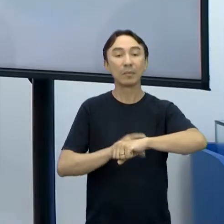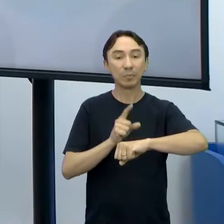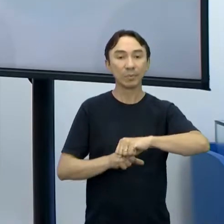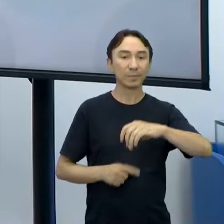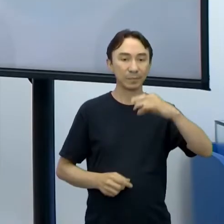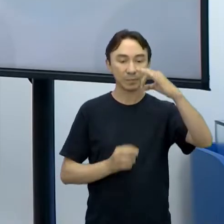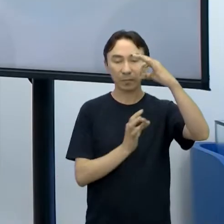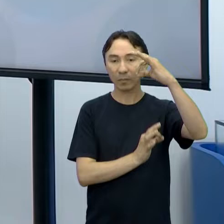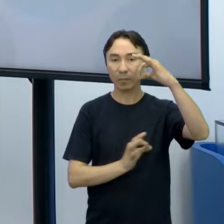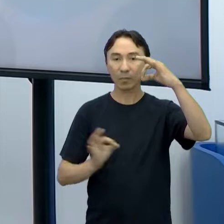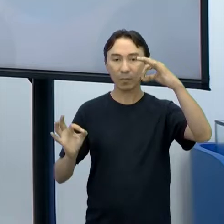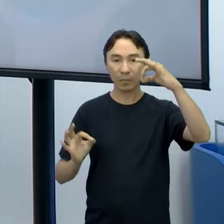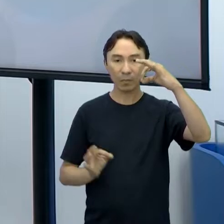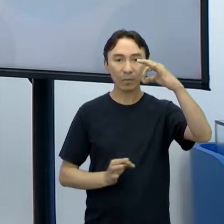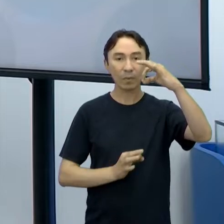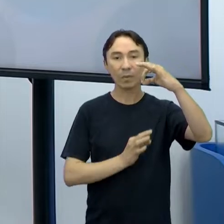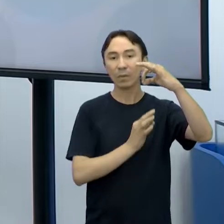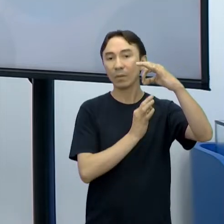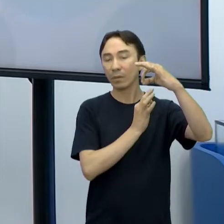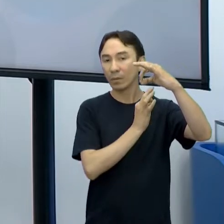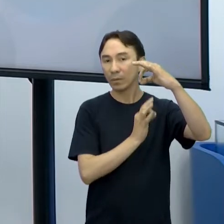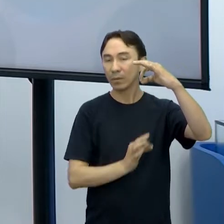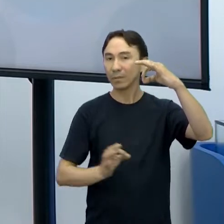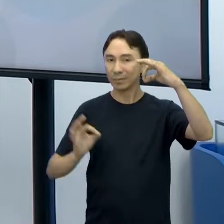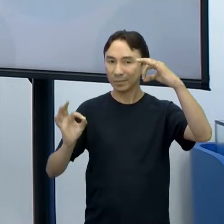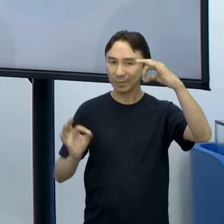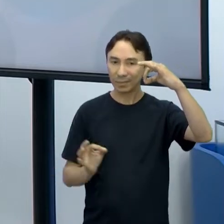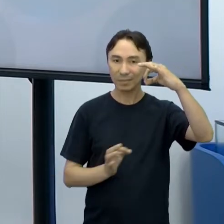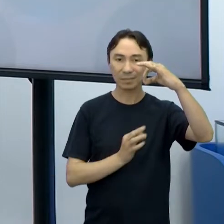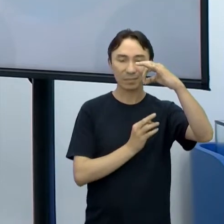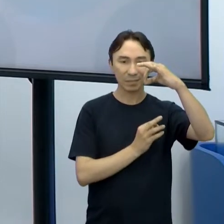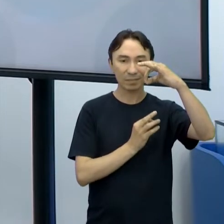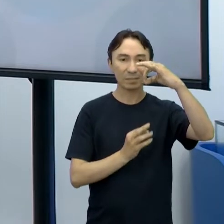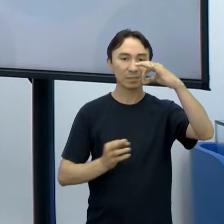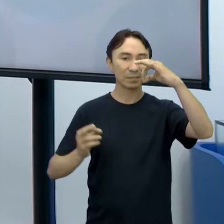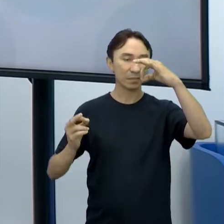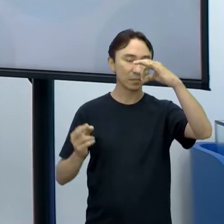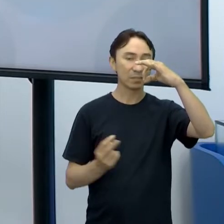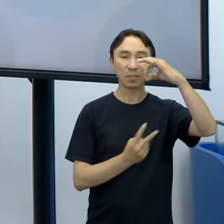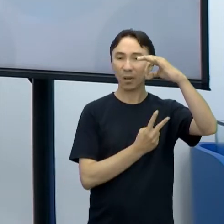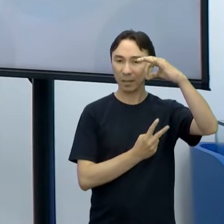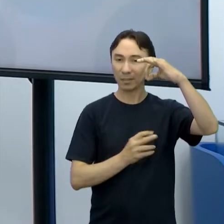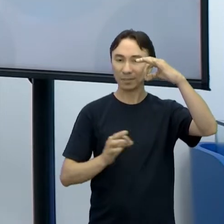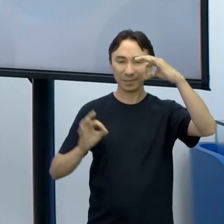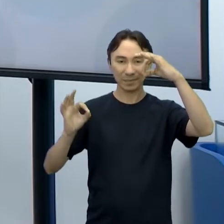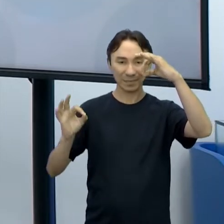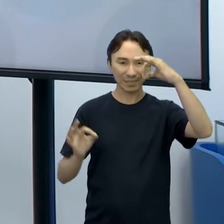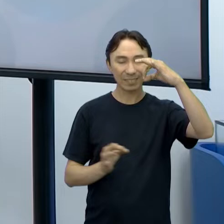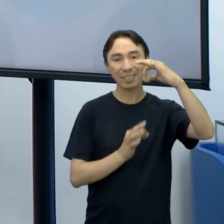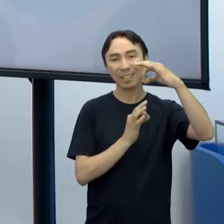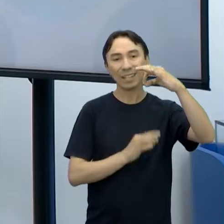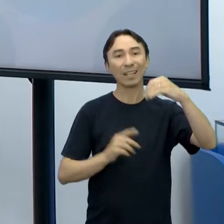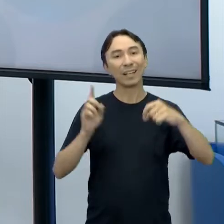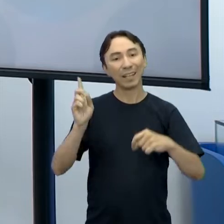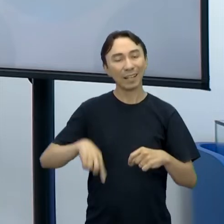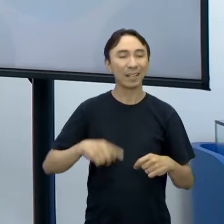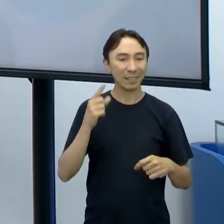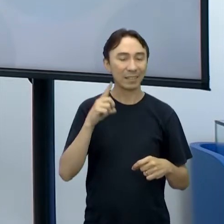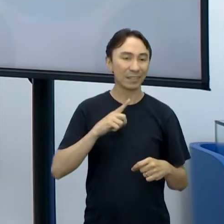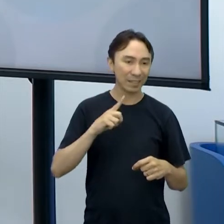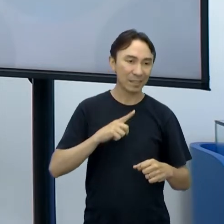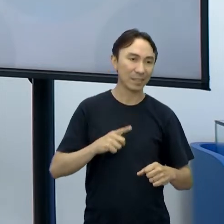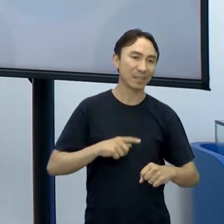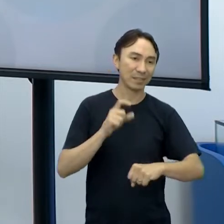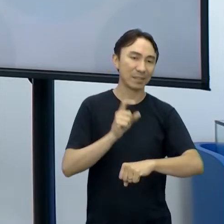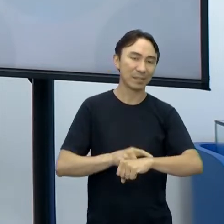1. Vai. 2, assim que você, ó, vai, jogou no ar, 3, assim você conta o intervalo de tempo que está